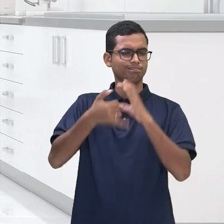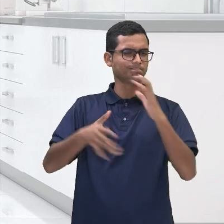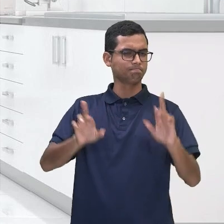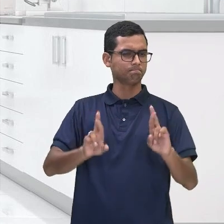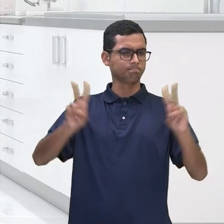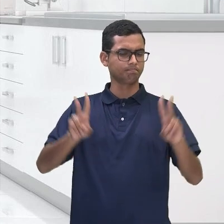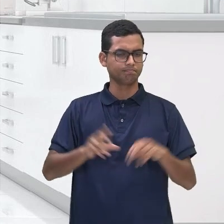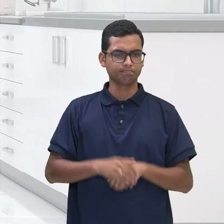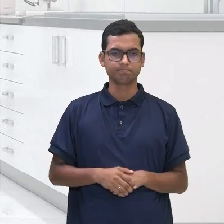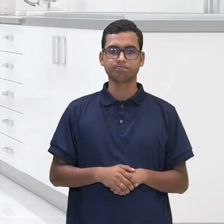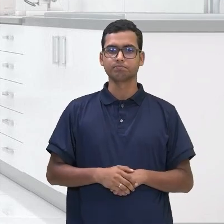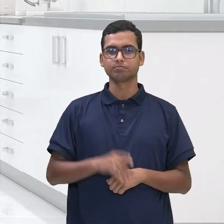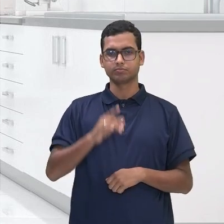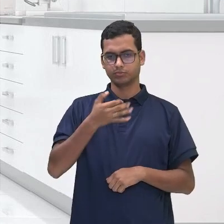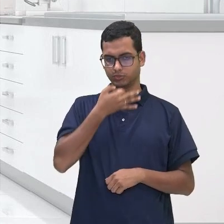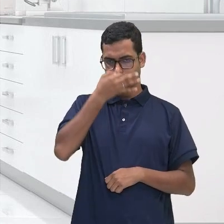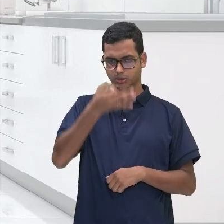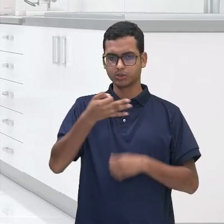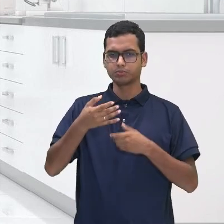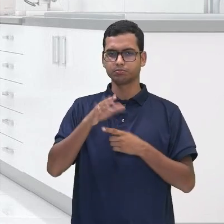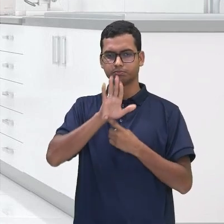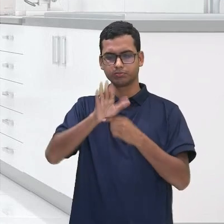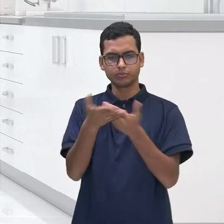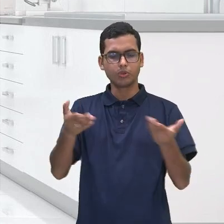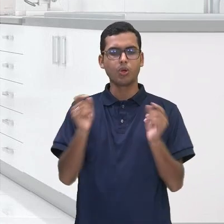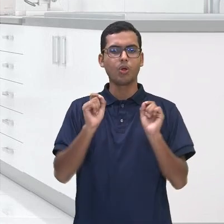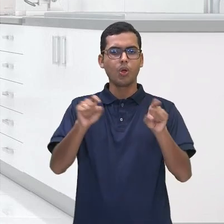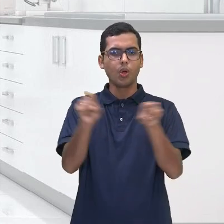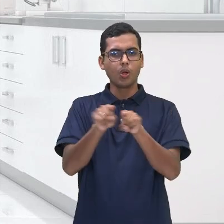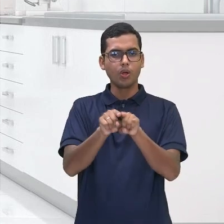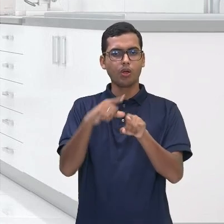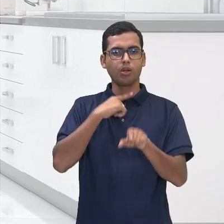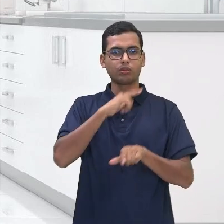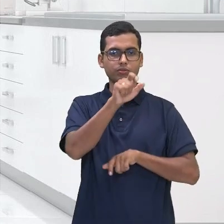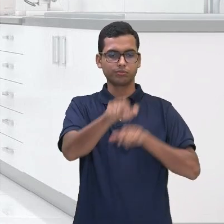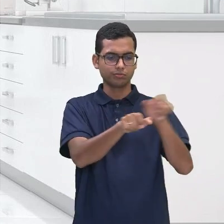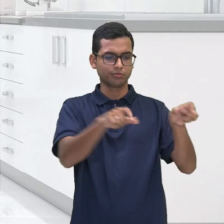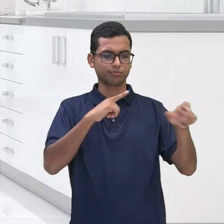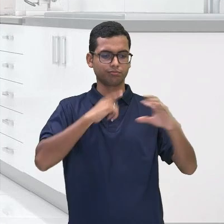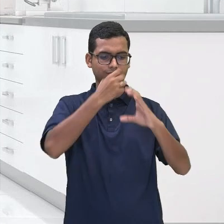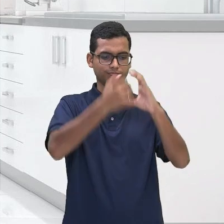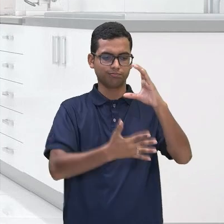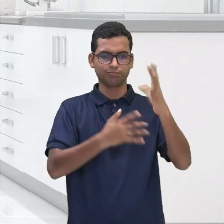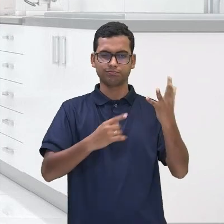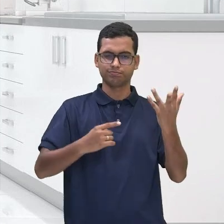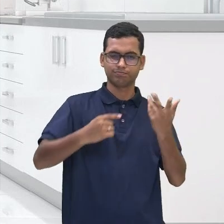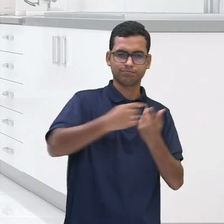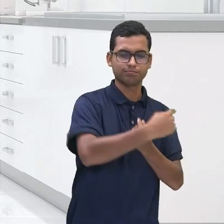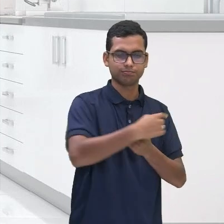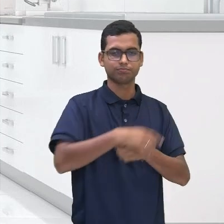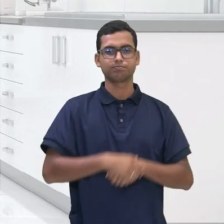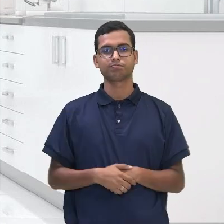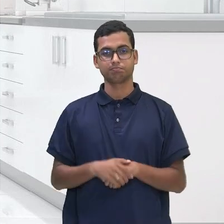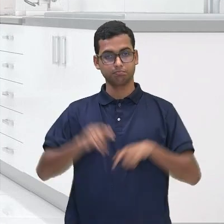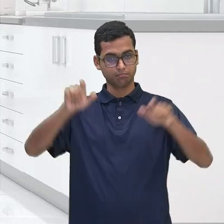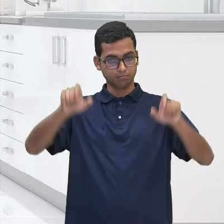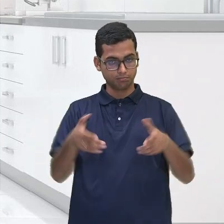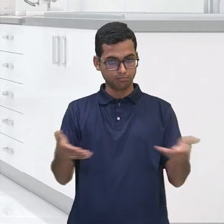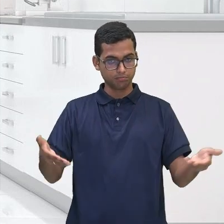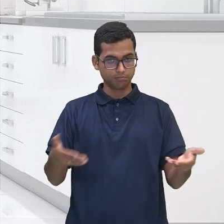com vocês, os seres vivos possuem várias características. E neste espaço, que é o laboratório,